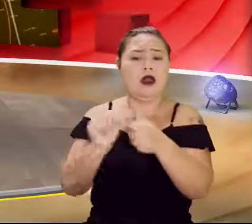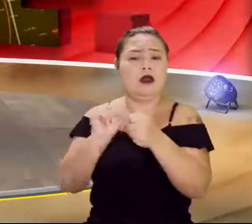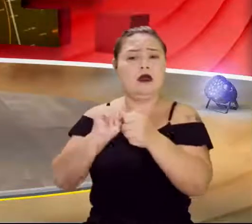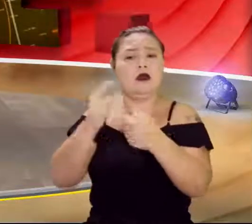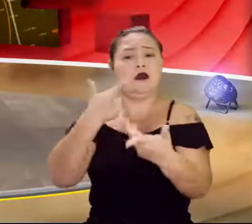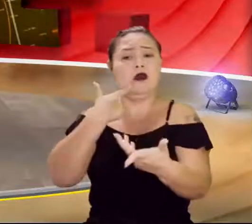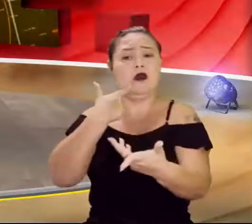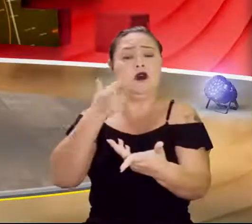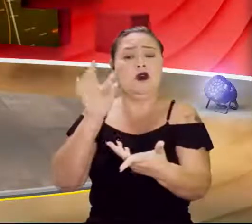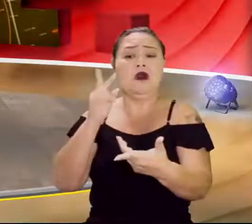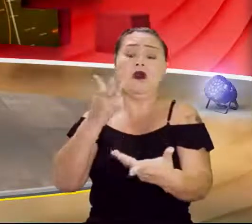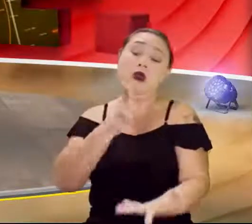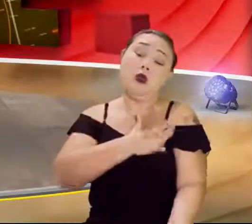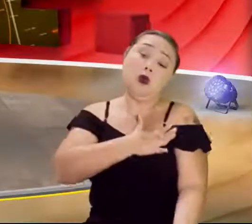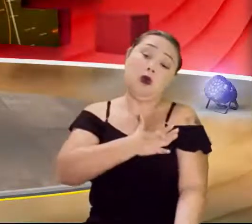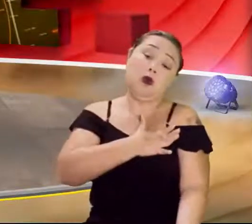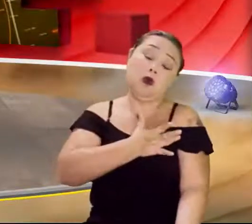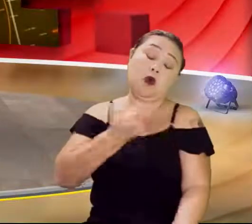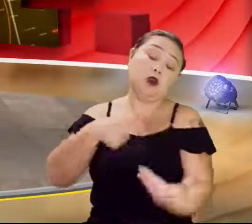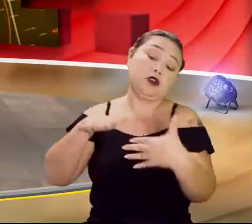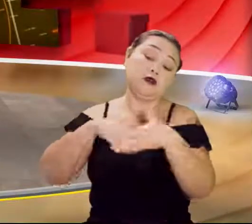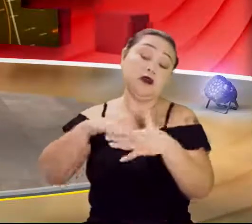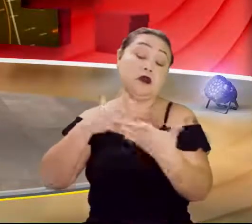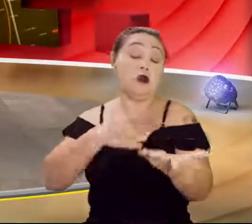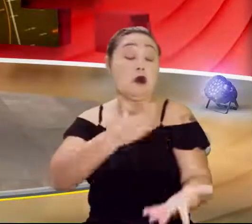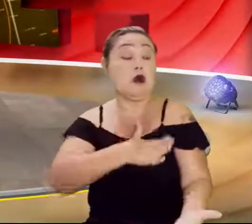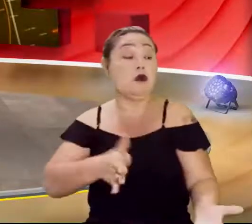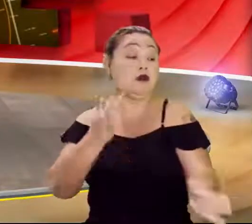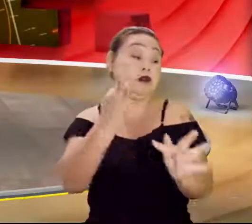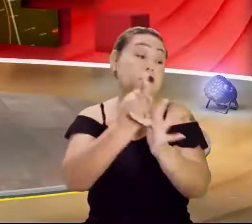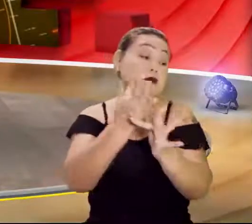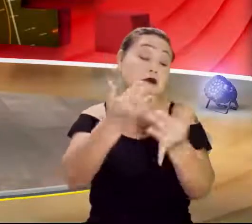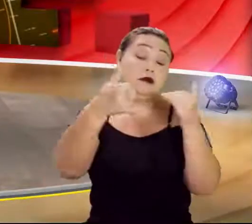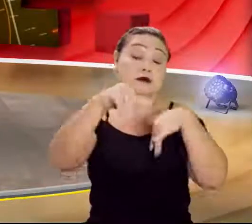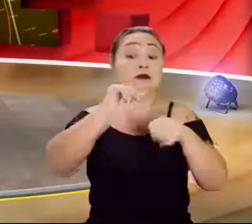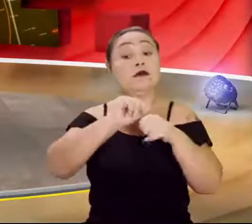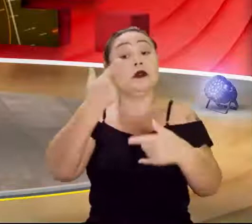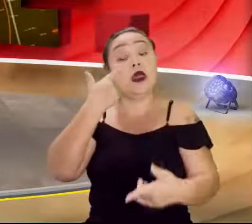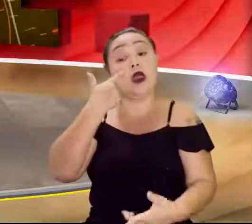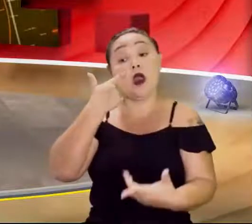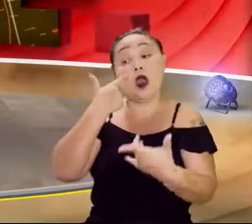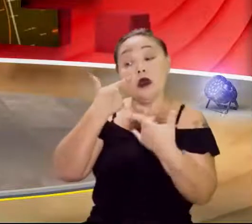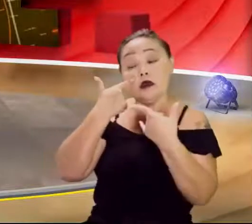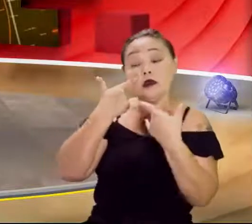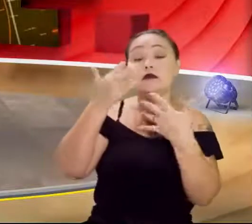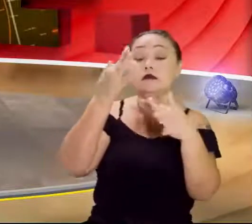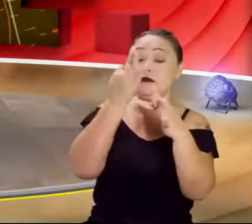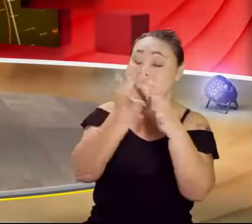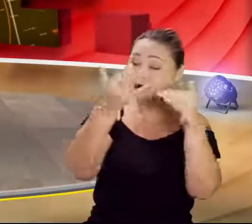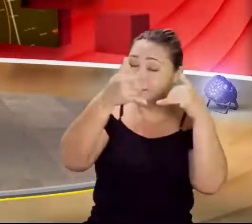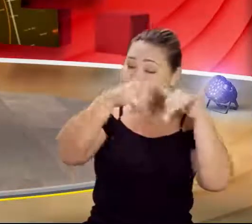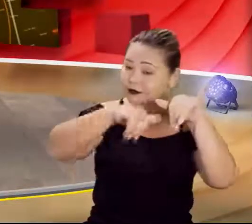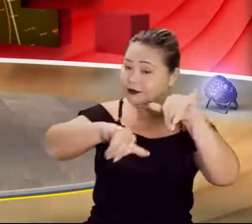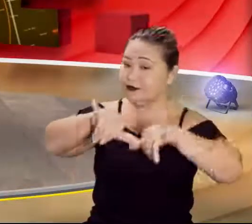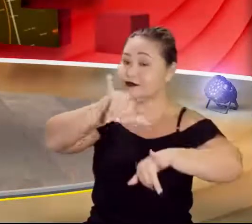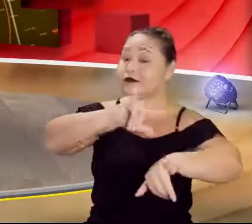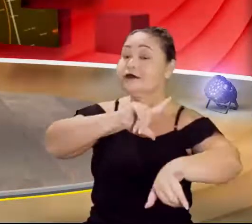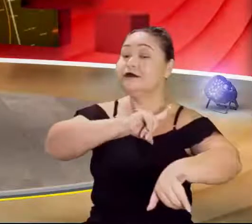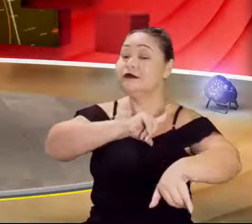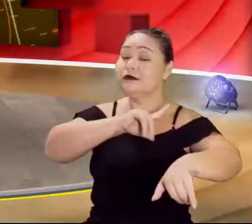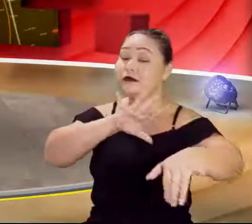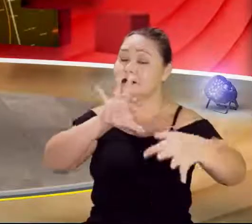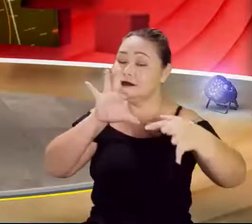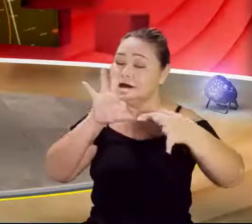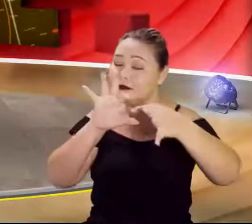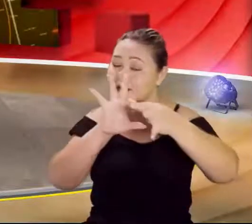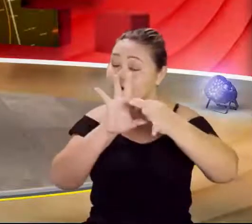matemática, mas não gosto de física e química. É só você observar que na física e na química o